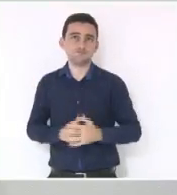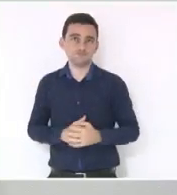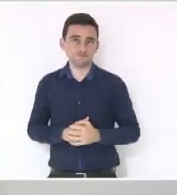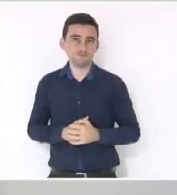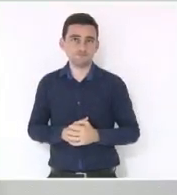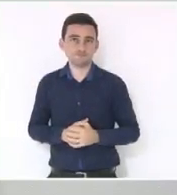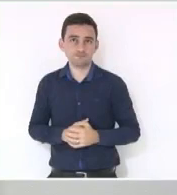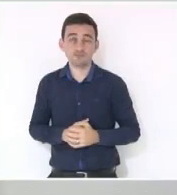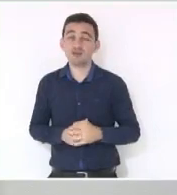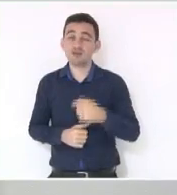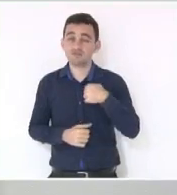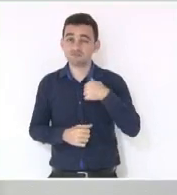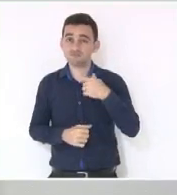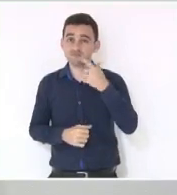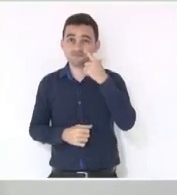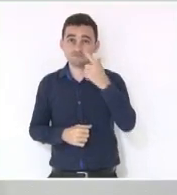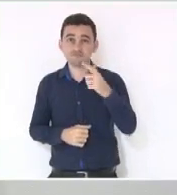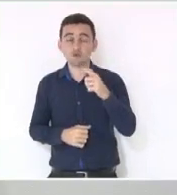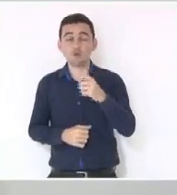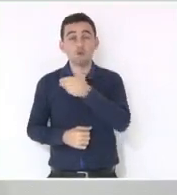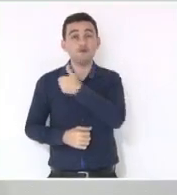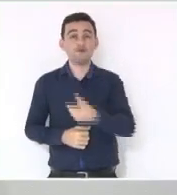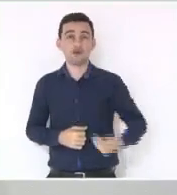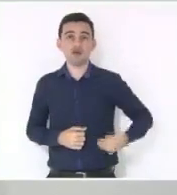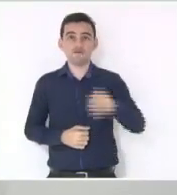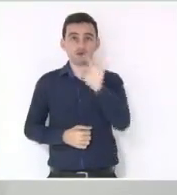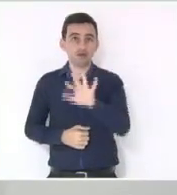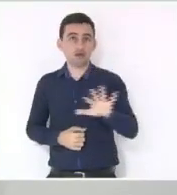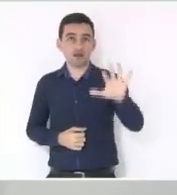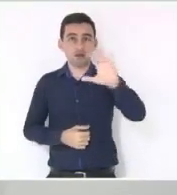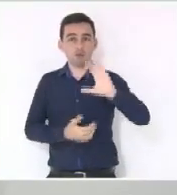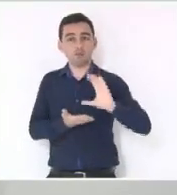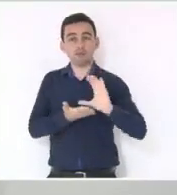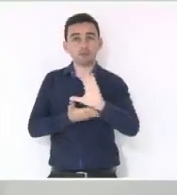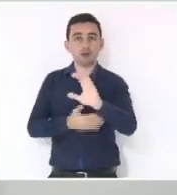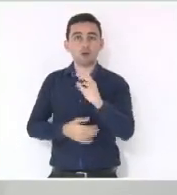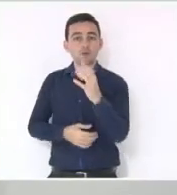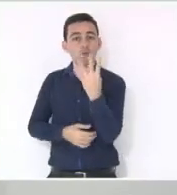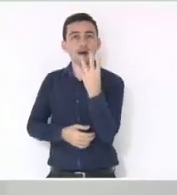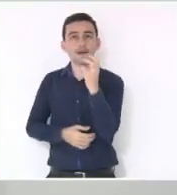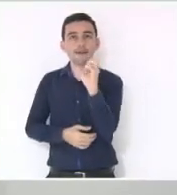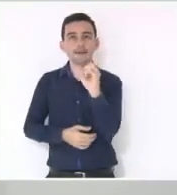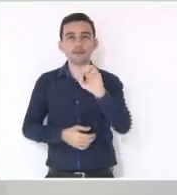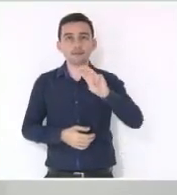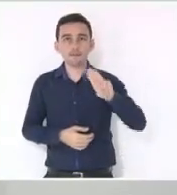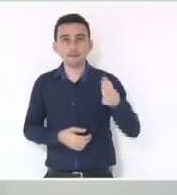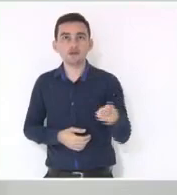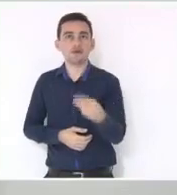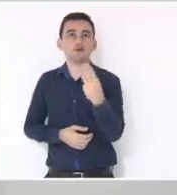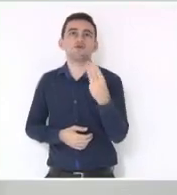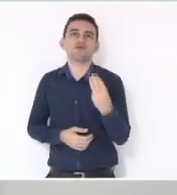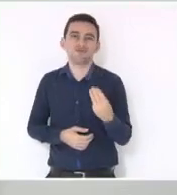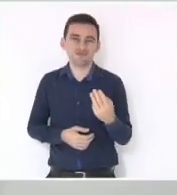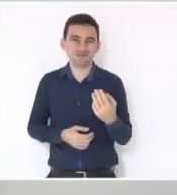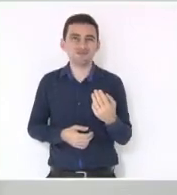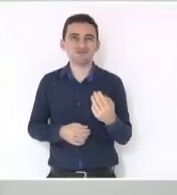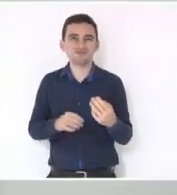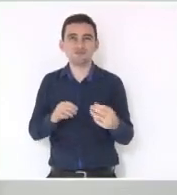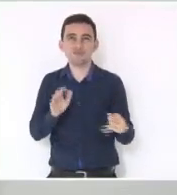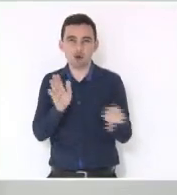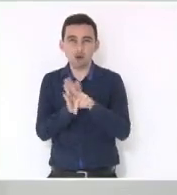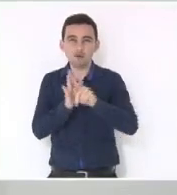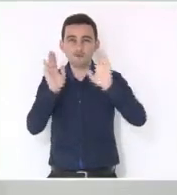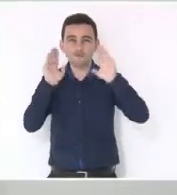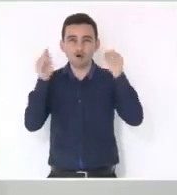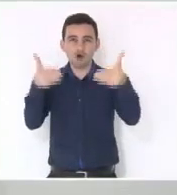federal vai investir aí, inicialmente, parece 40 milhões que o Fórum Parlamentar